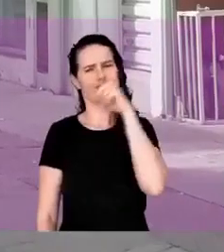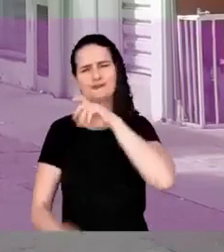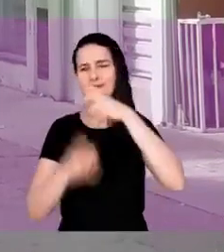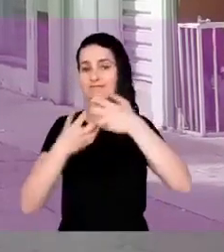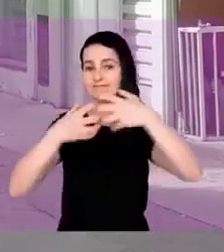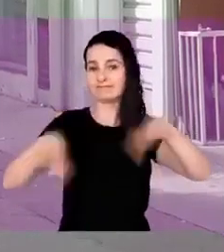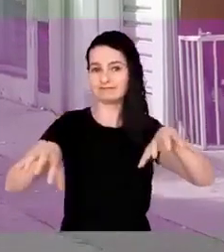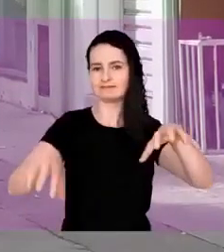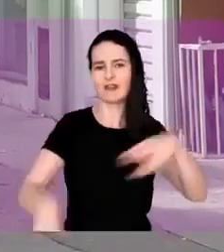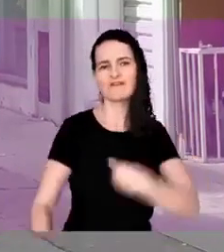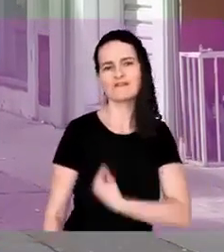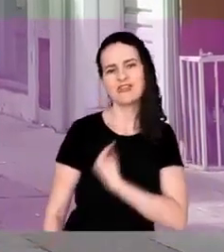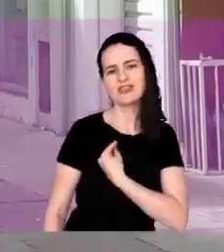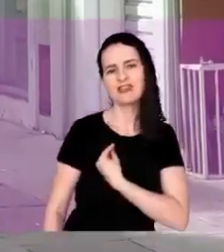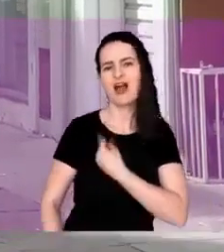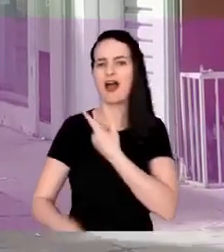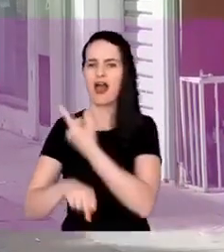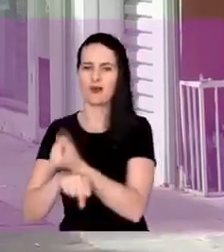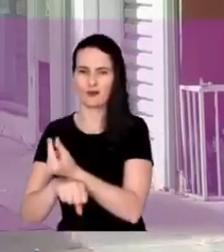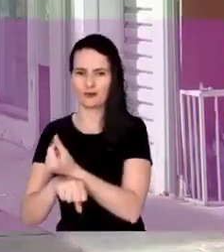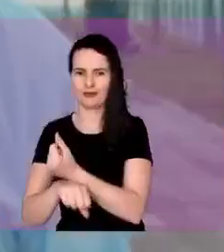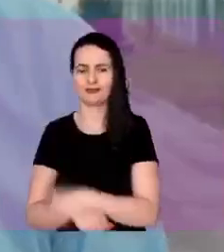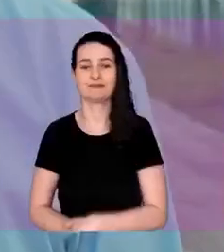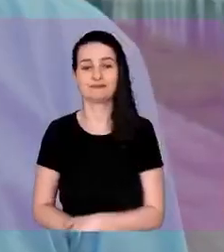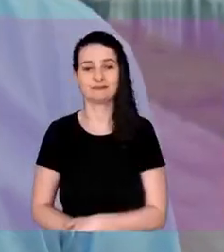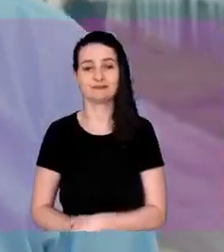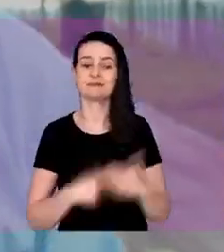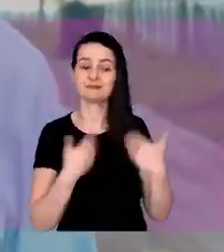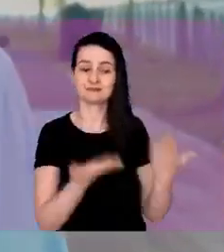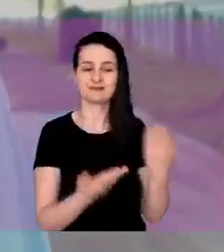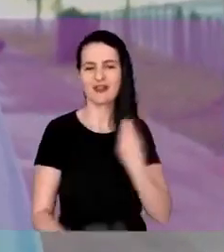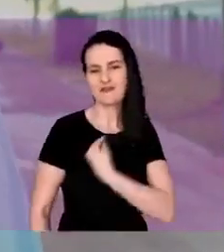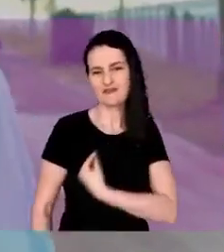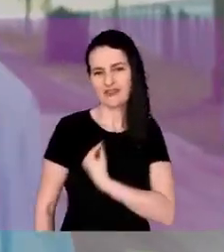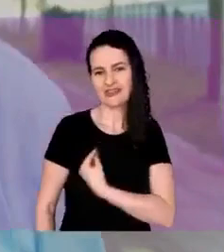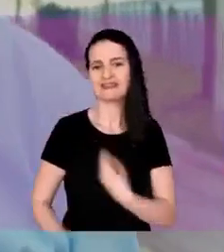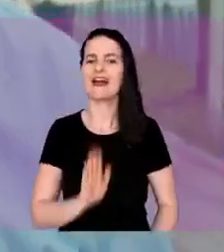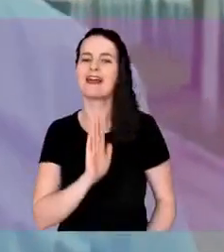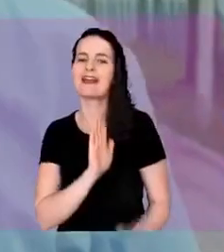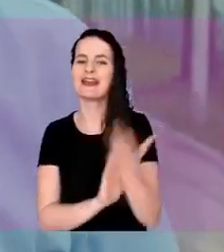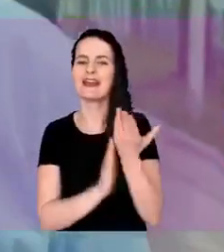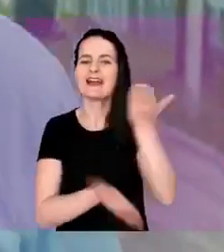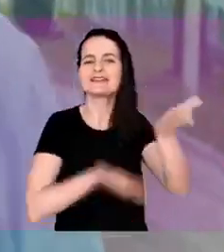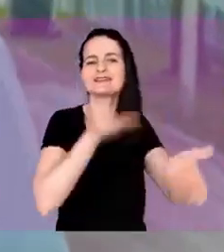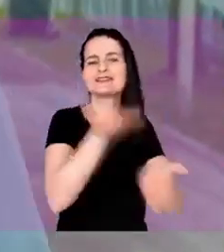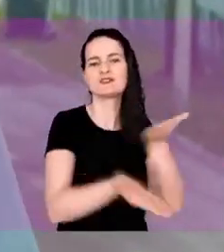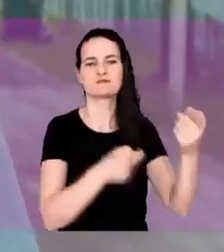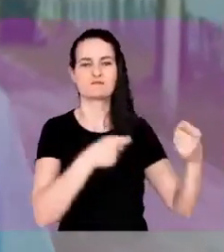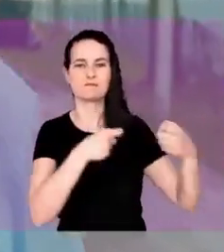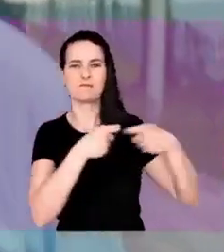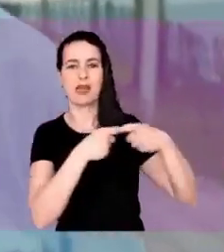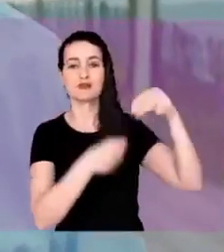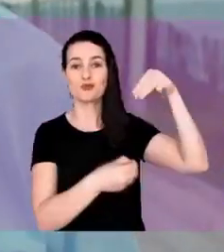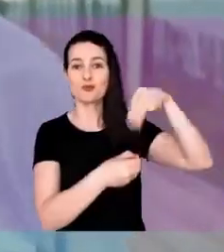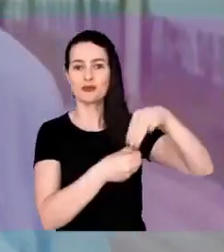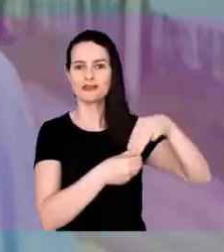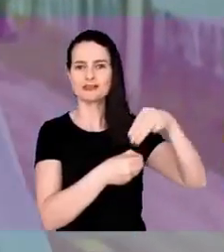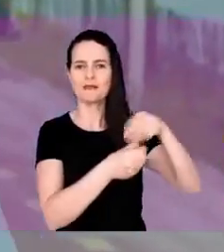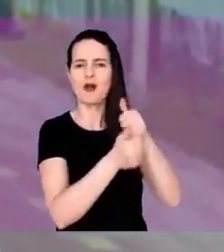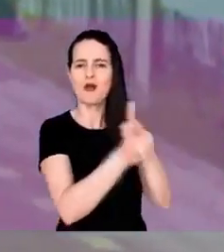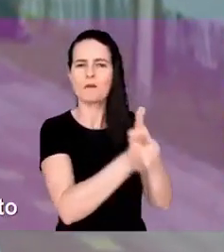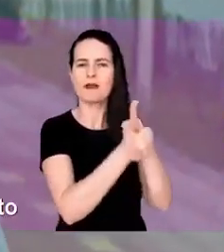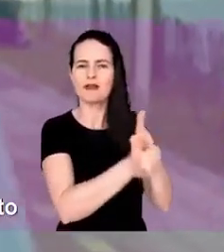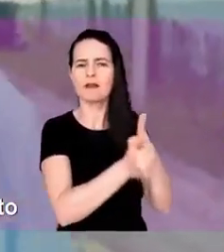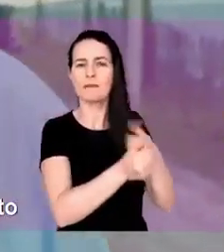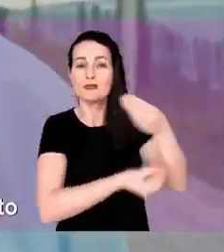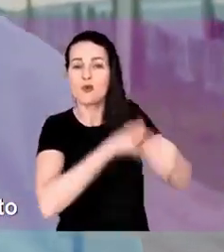eficientes. Nosso governo vai mostrar que é falsa essa oposição entre vida e economia. No cuidado com as